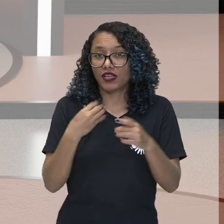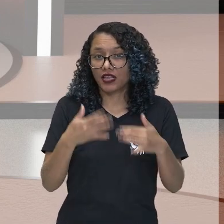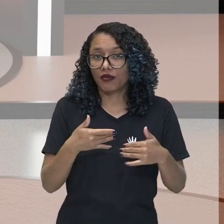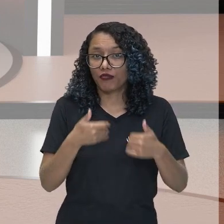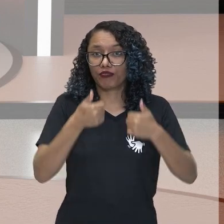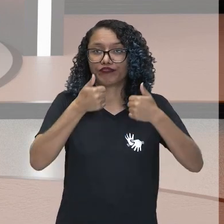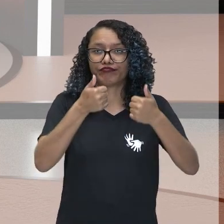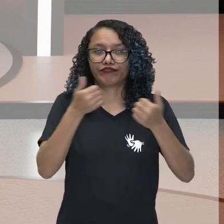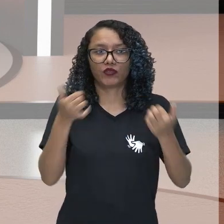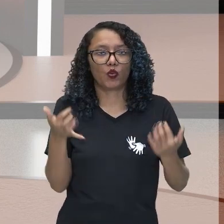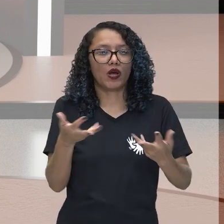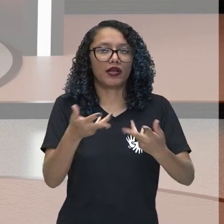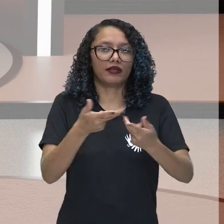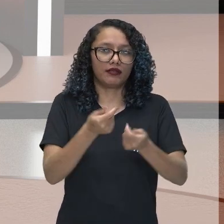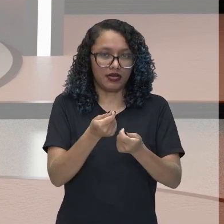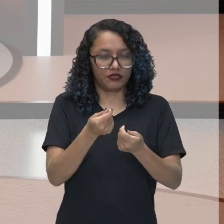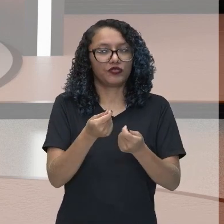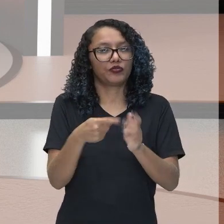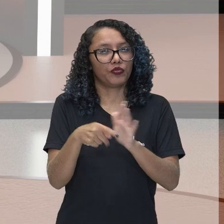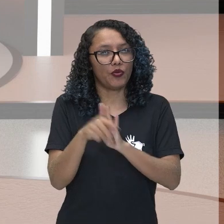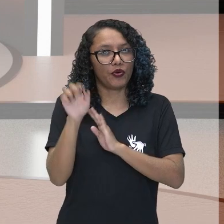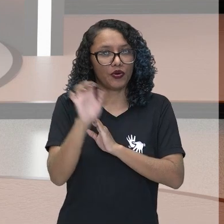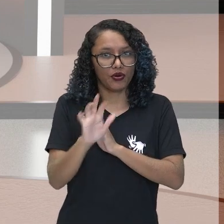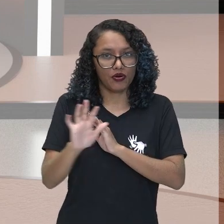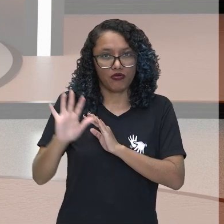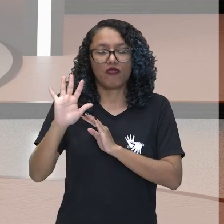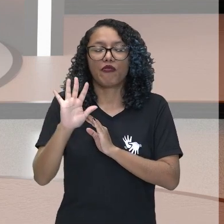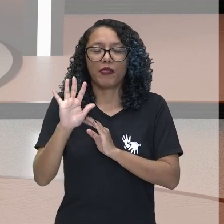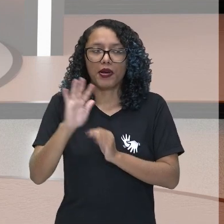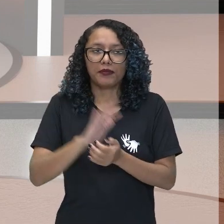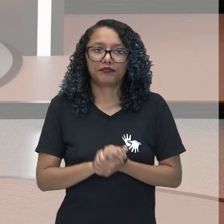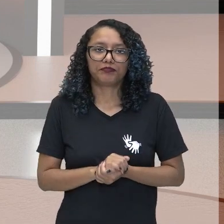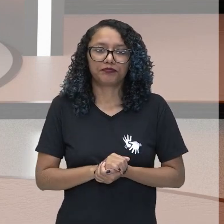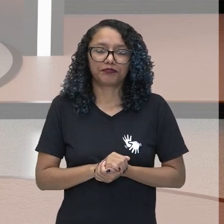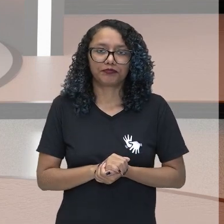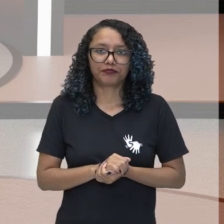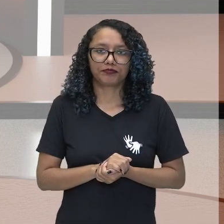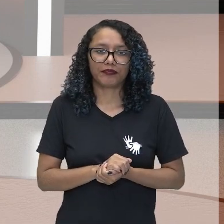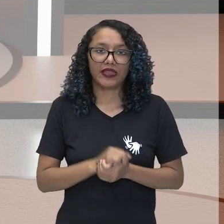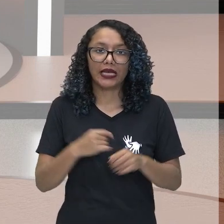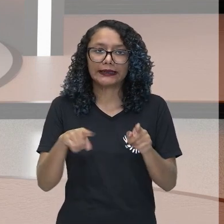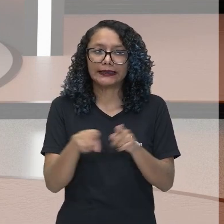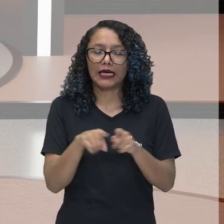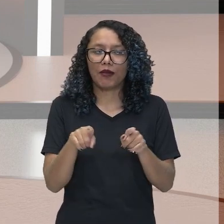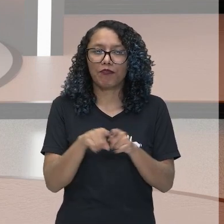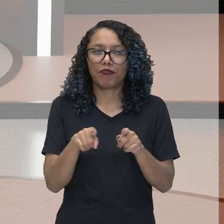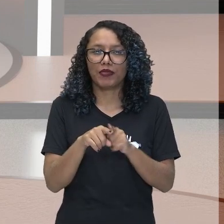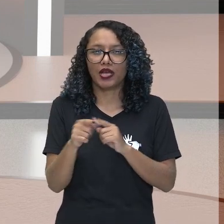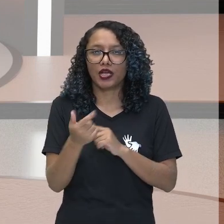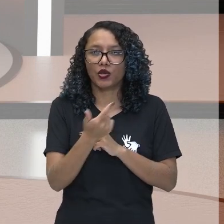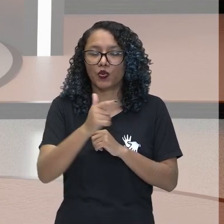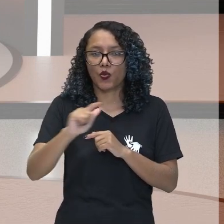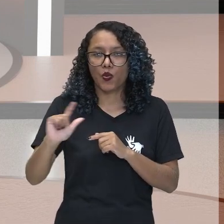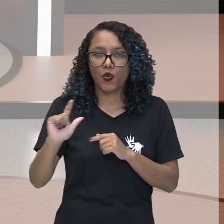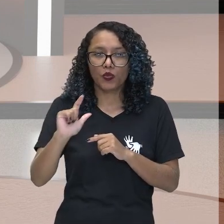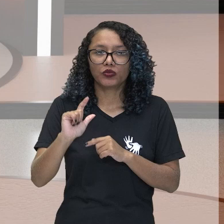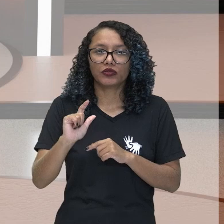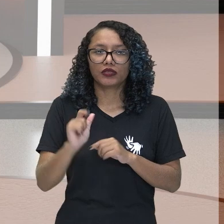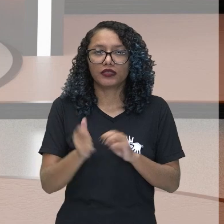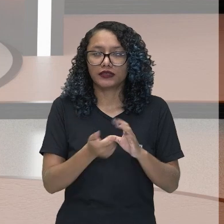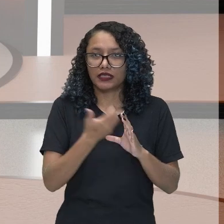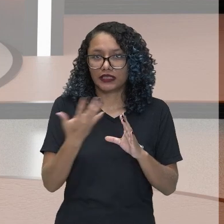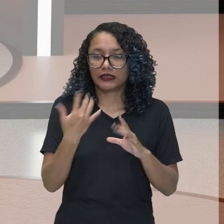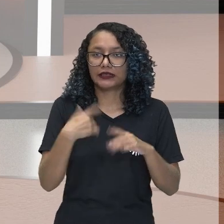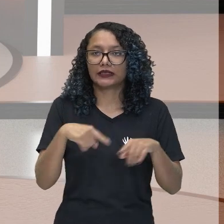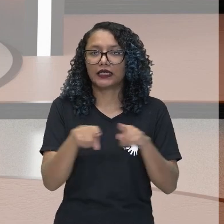população europeia, tá? Mas além dessa queda da taxa de mortalidade, gente, outras funções também vão